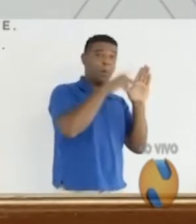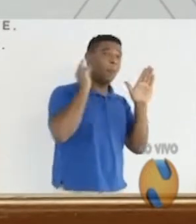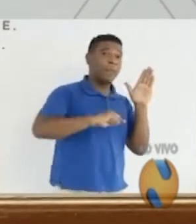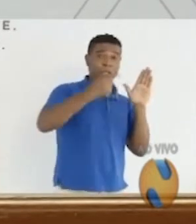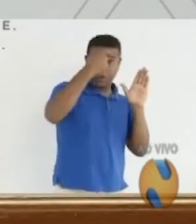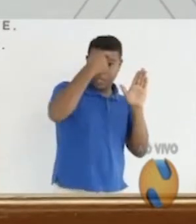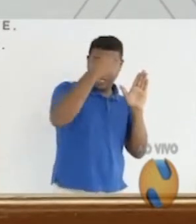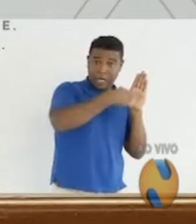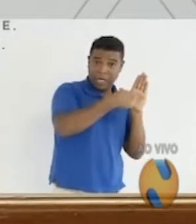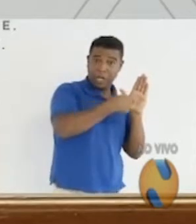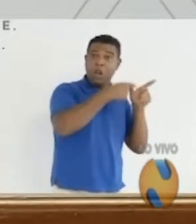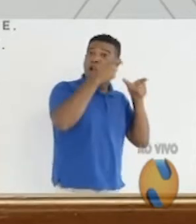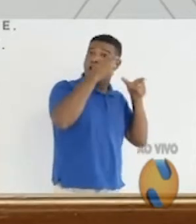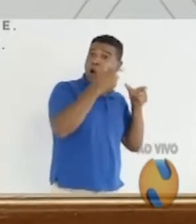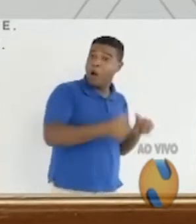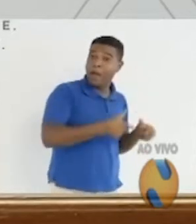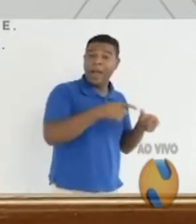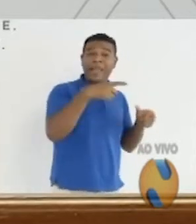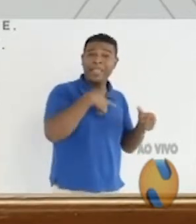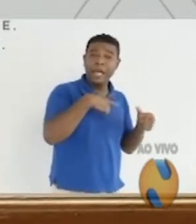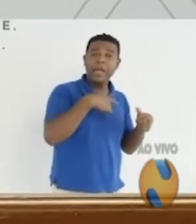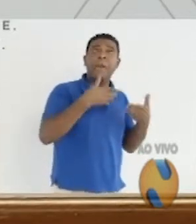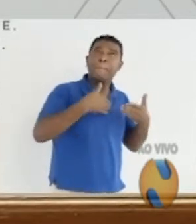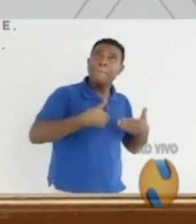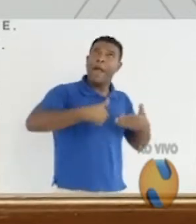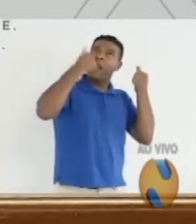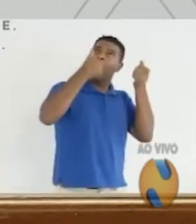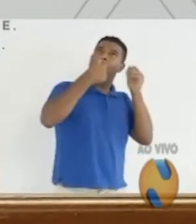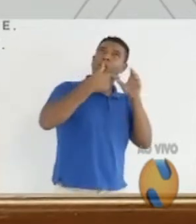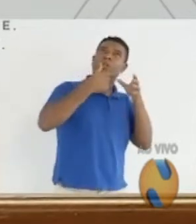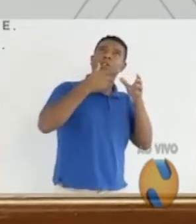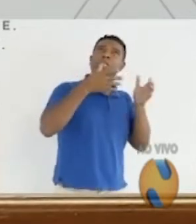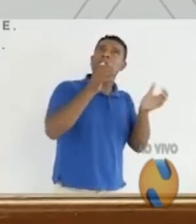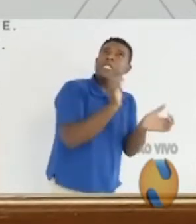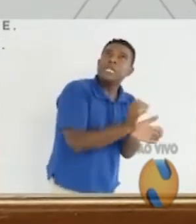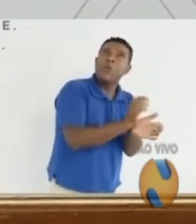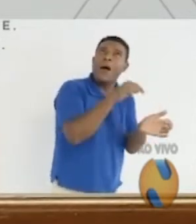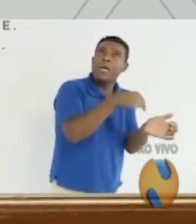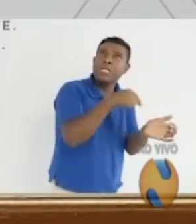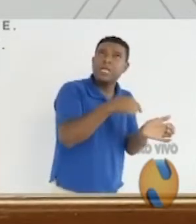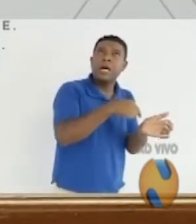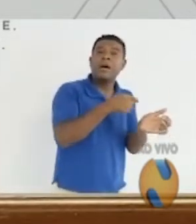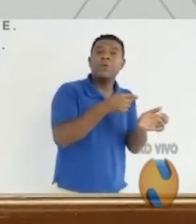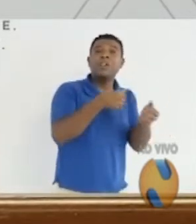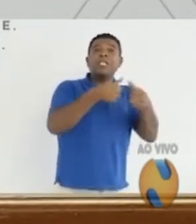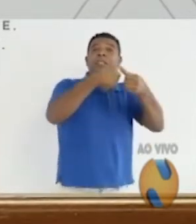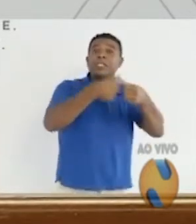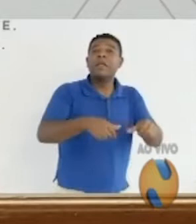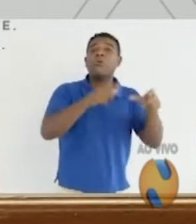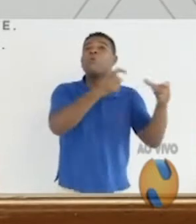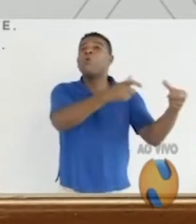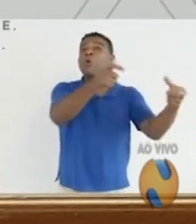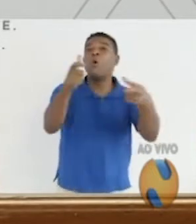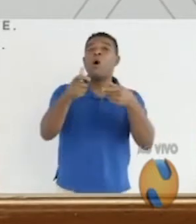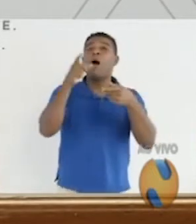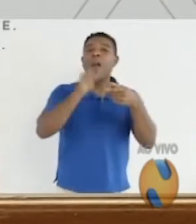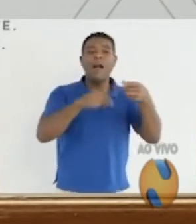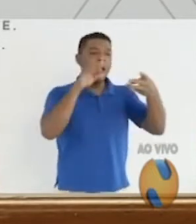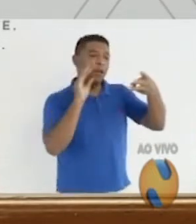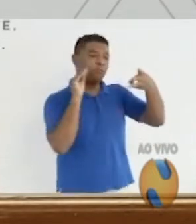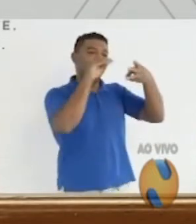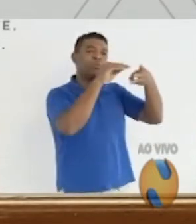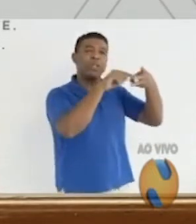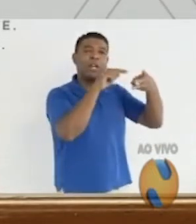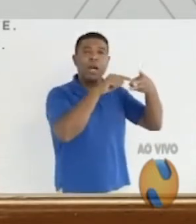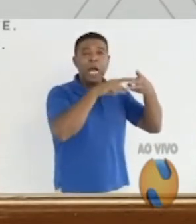as localidades que se apresentavam em melhor situação, se encontram na onda amarela. E só depois de